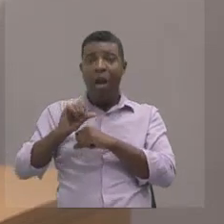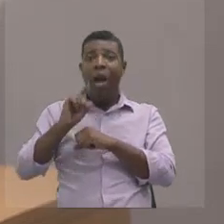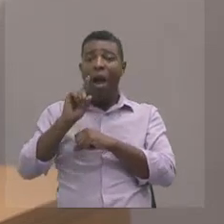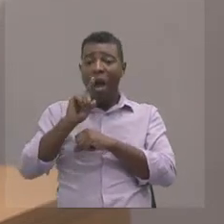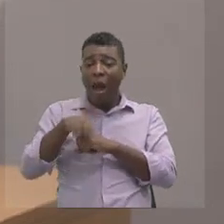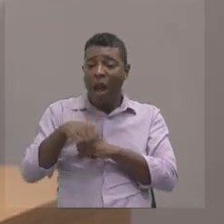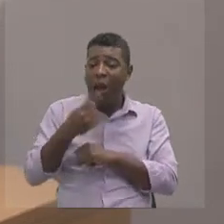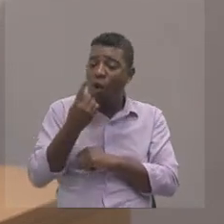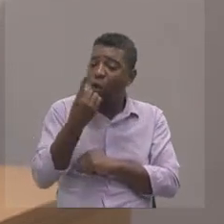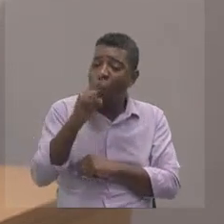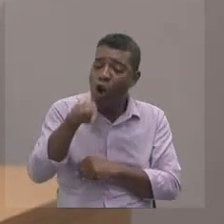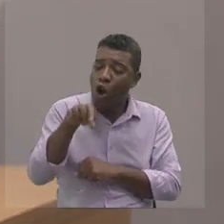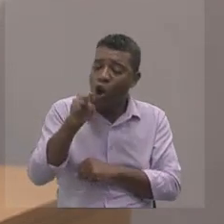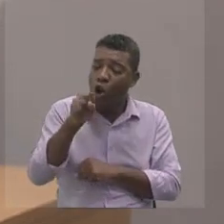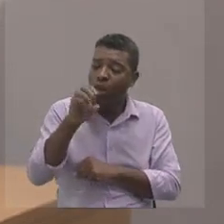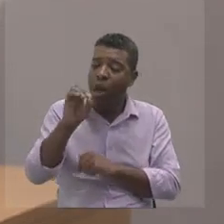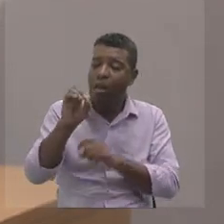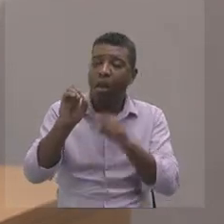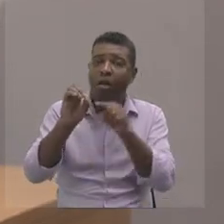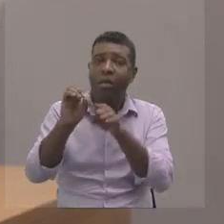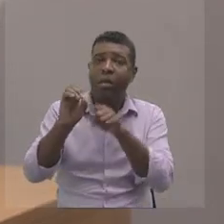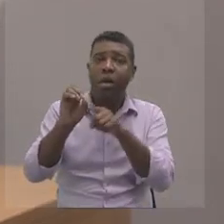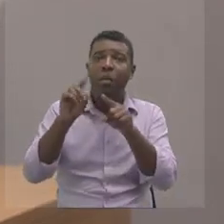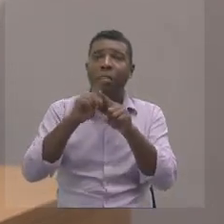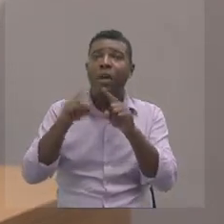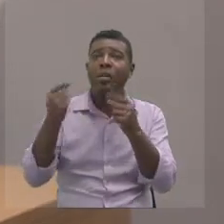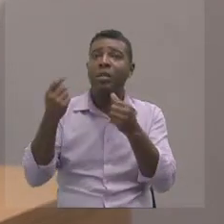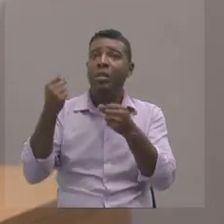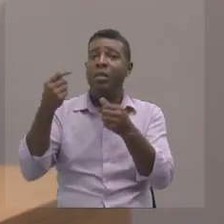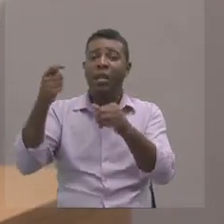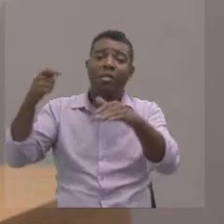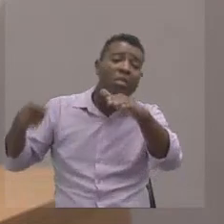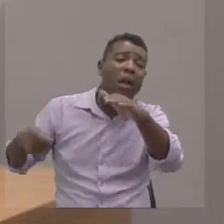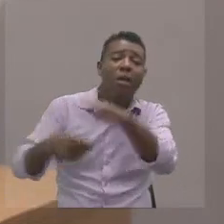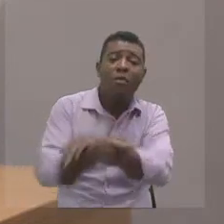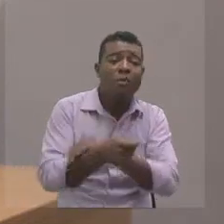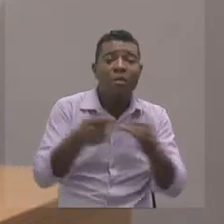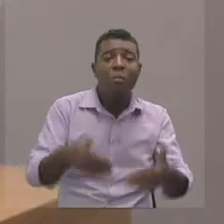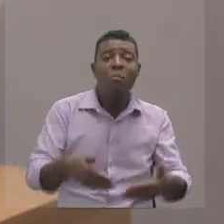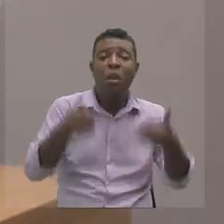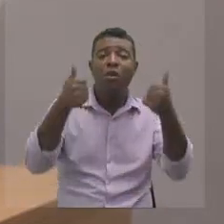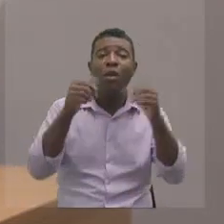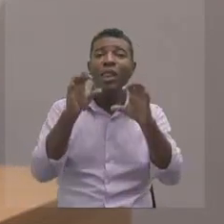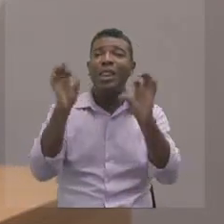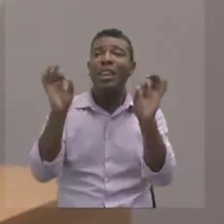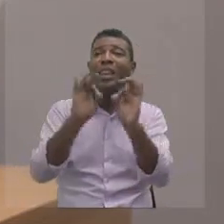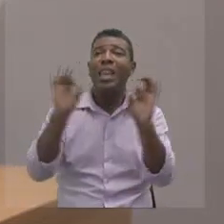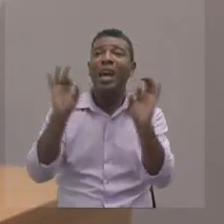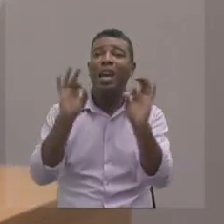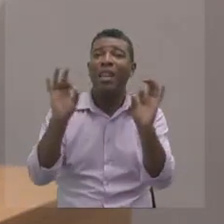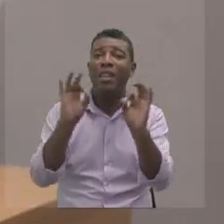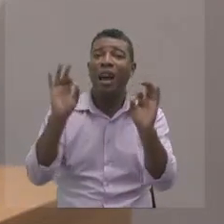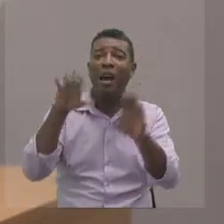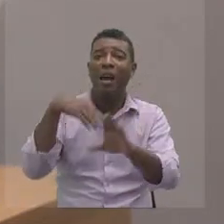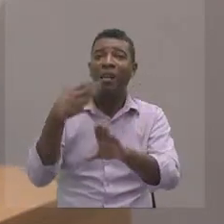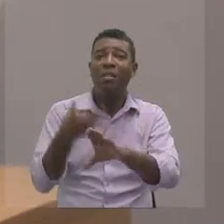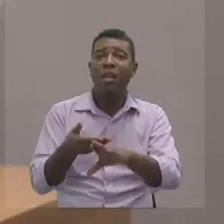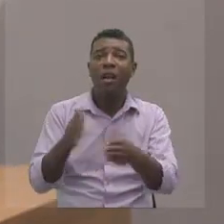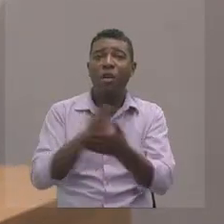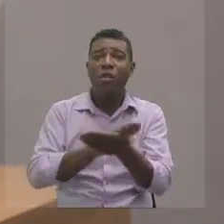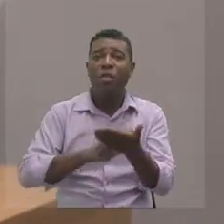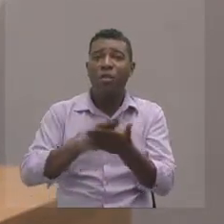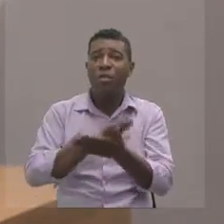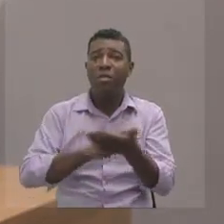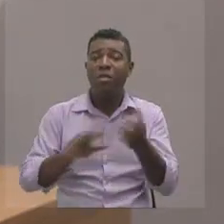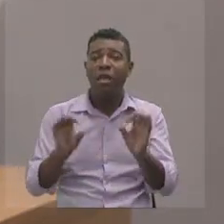expansão do metrô ou investiram em melhorias O que justifica Esse aumento tão abrupto de tarifa